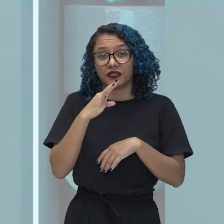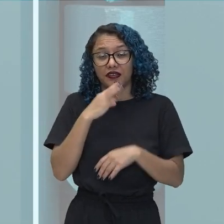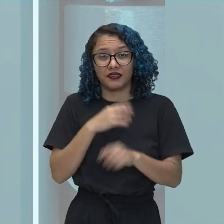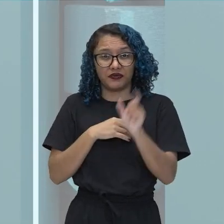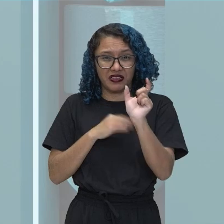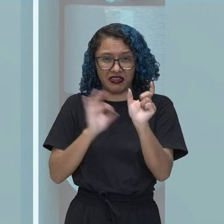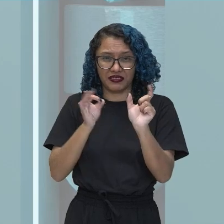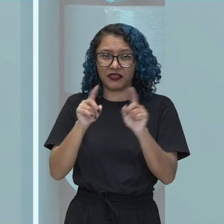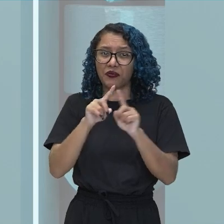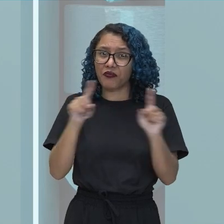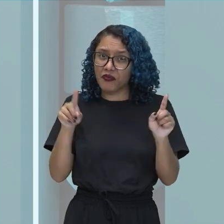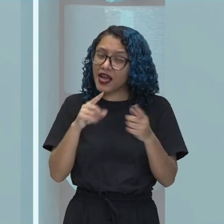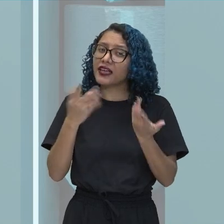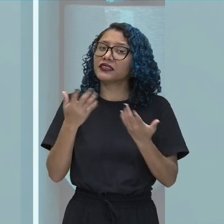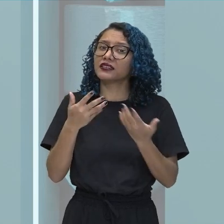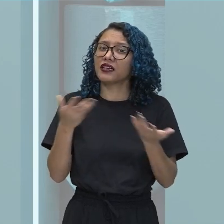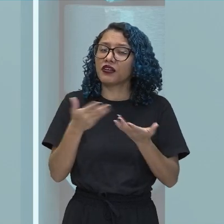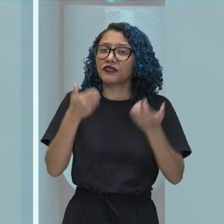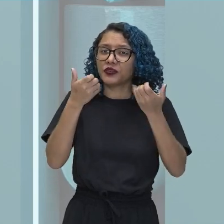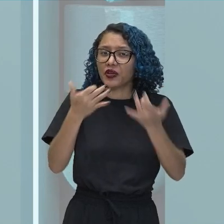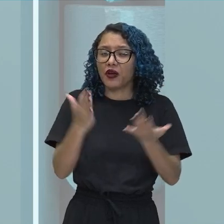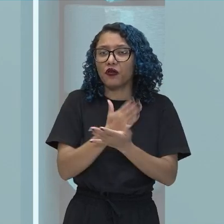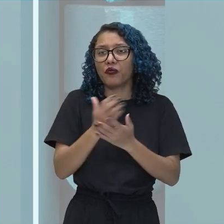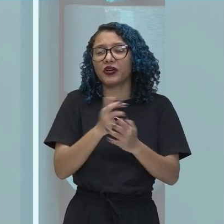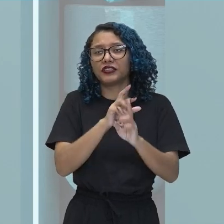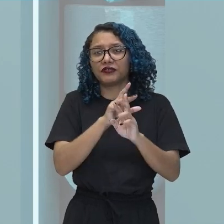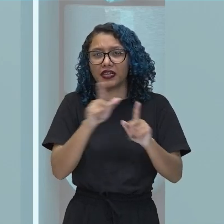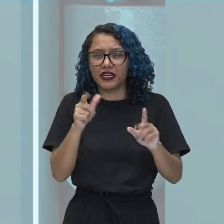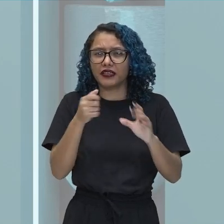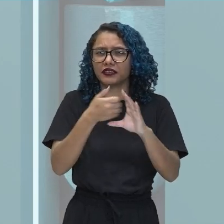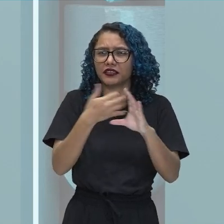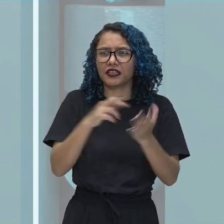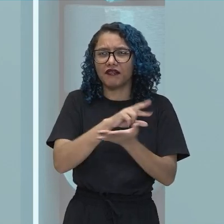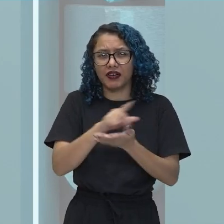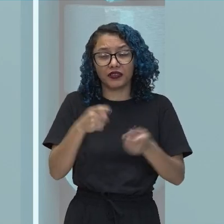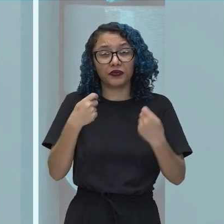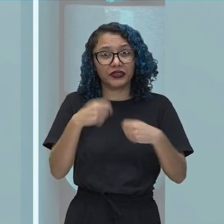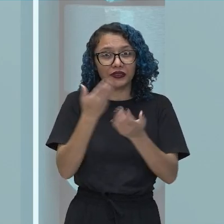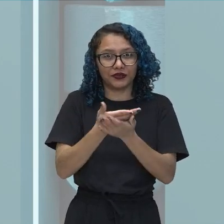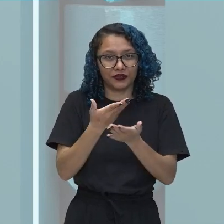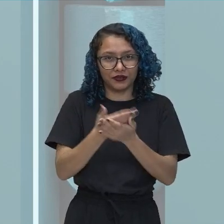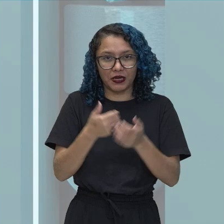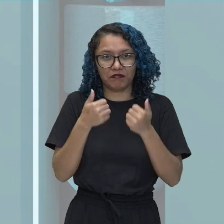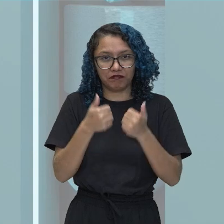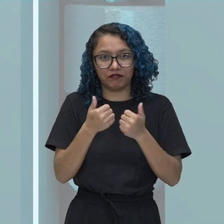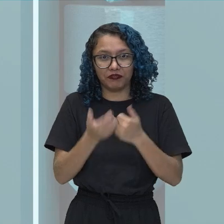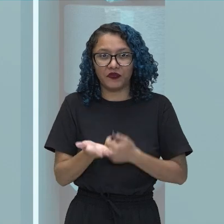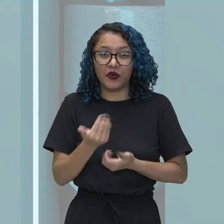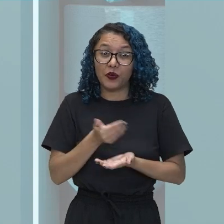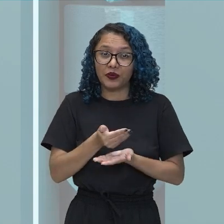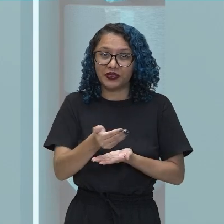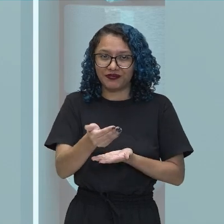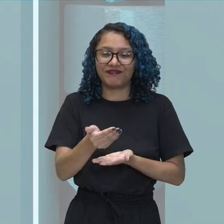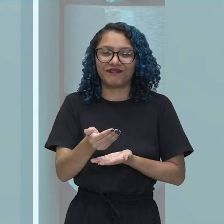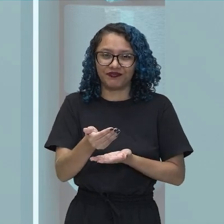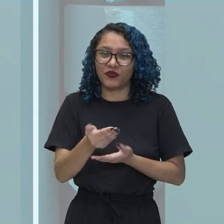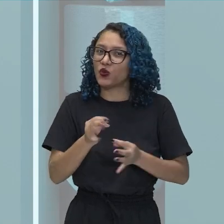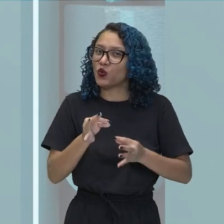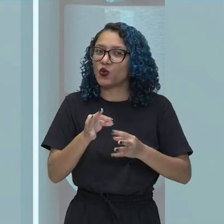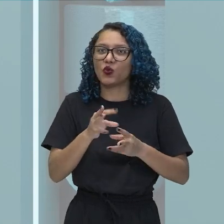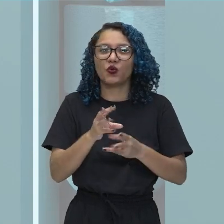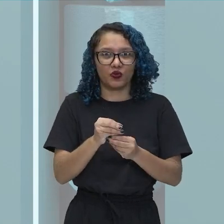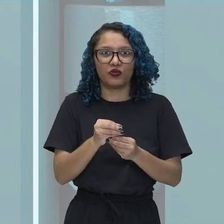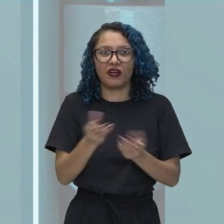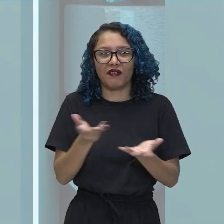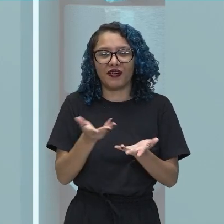nós temos algumas diferenças, algumas características e apontamentos que nós precisamos que vocês conheçam. Vamos ver todas elas na nossa